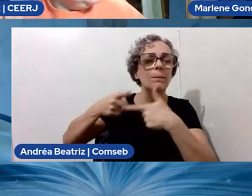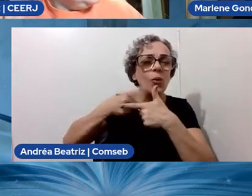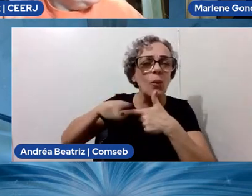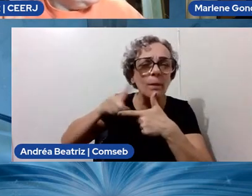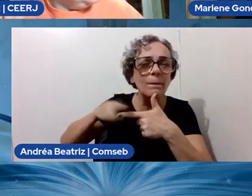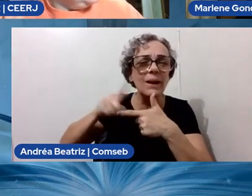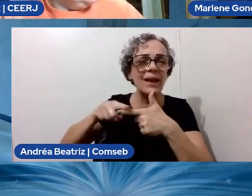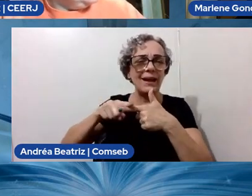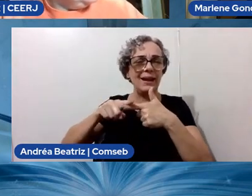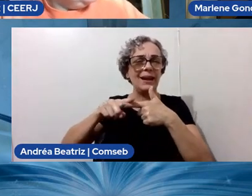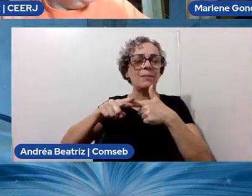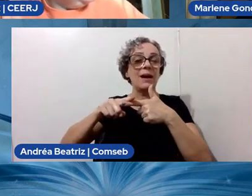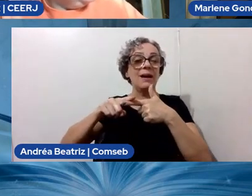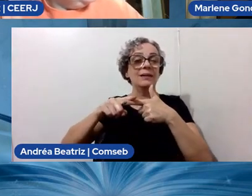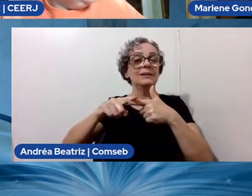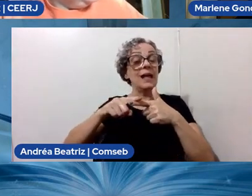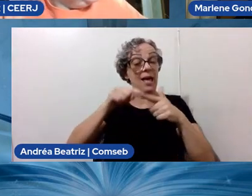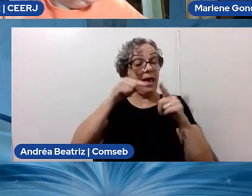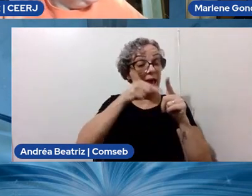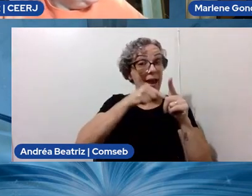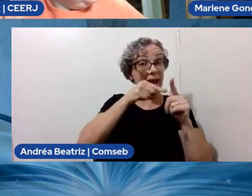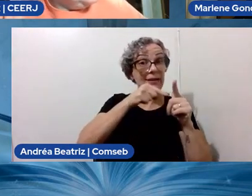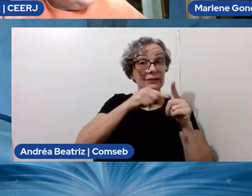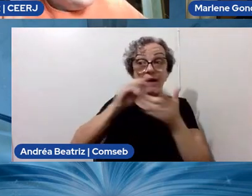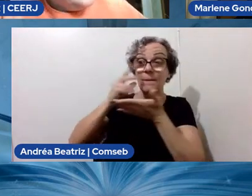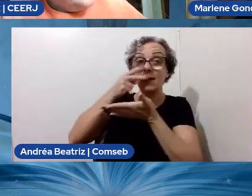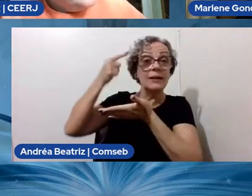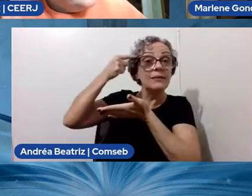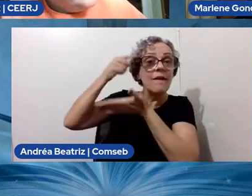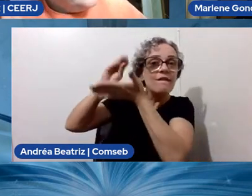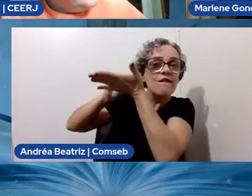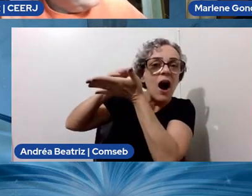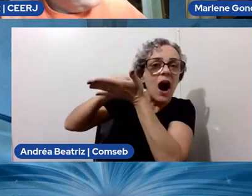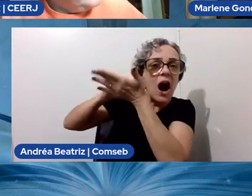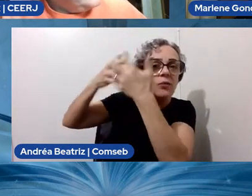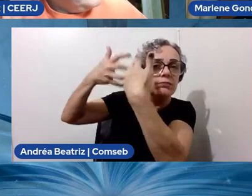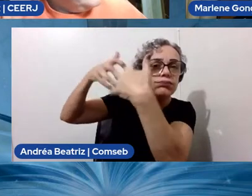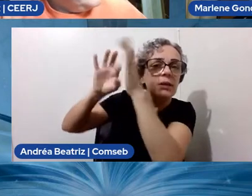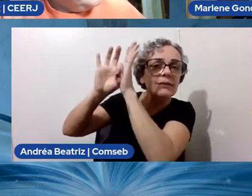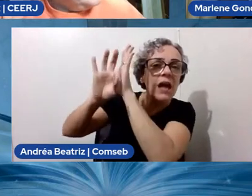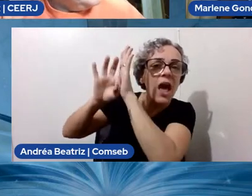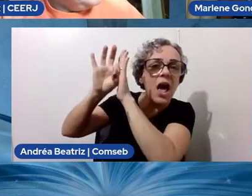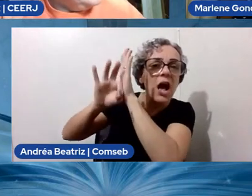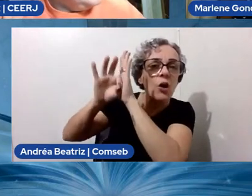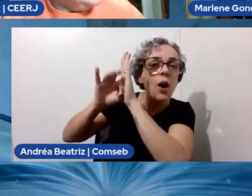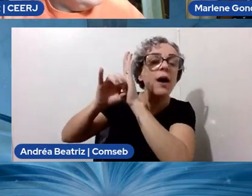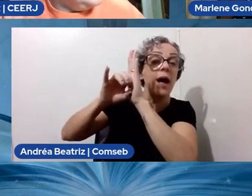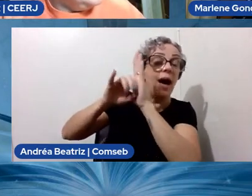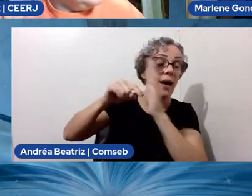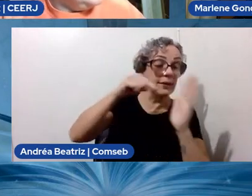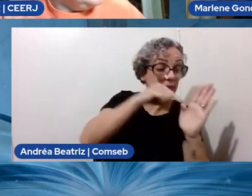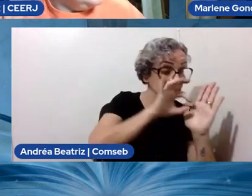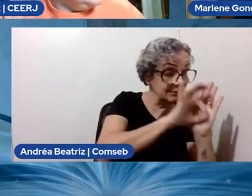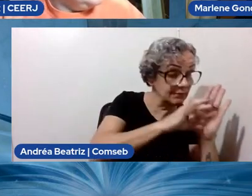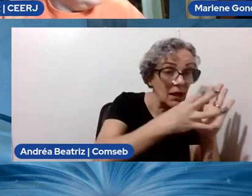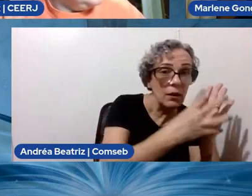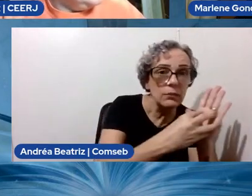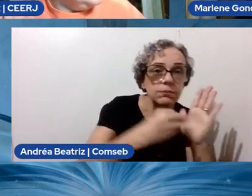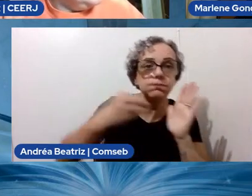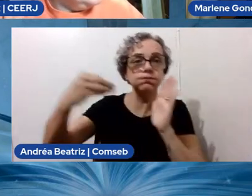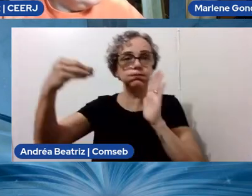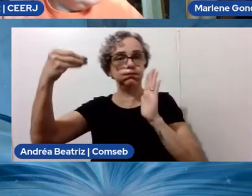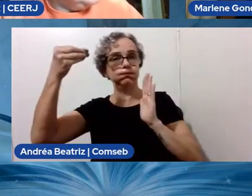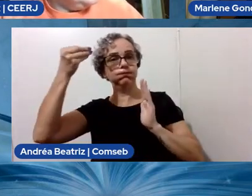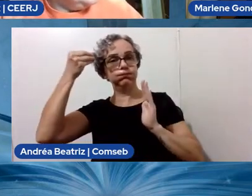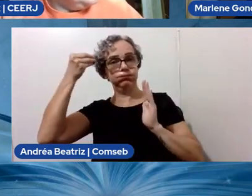começa a reproduzir aquele tecido que está em falta, é interessante isso, porque ela vai para aquele sentido, porque o próprio